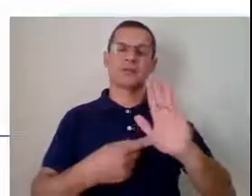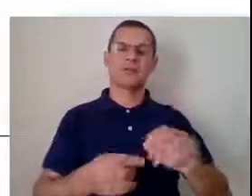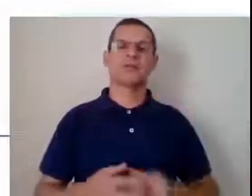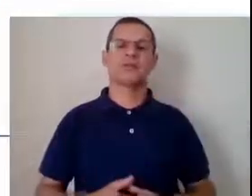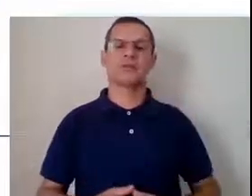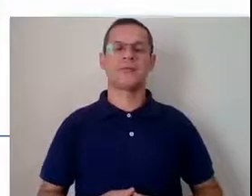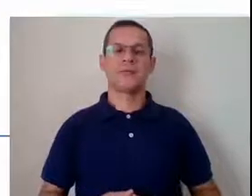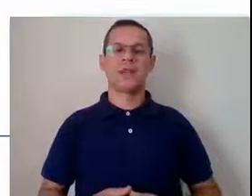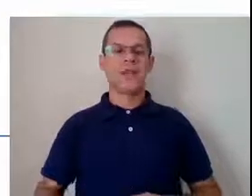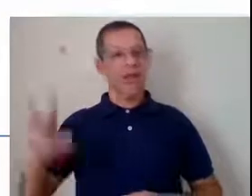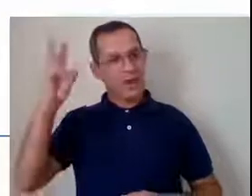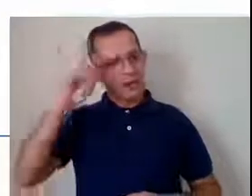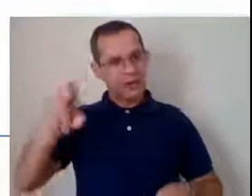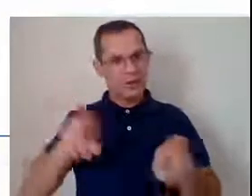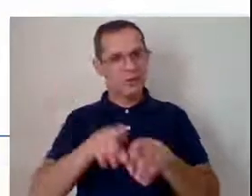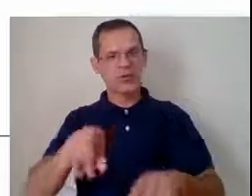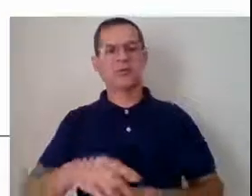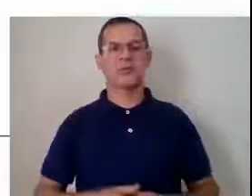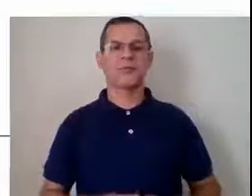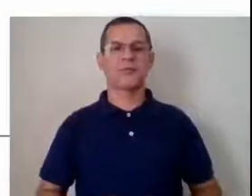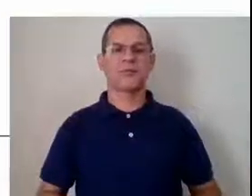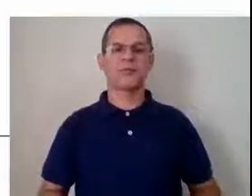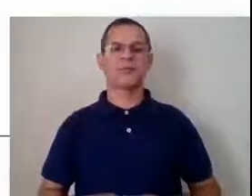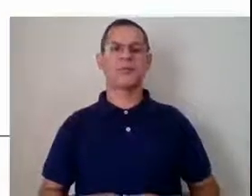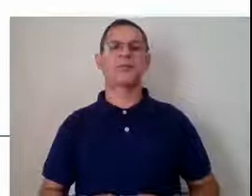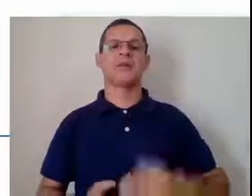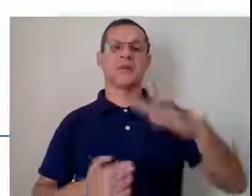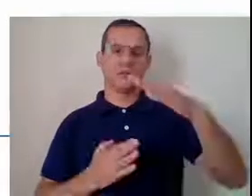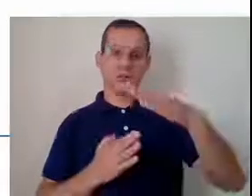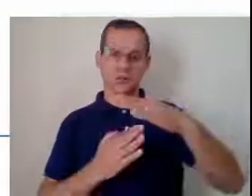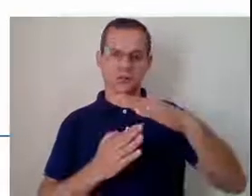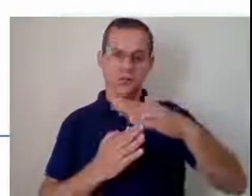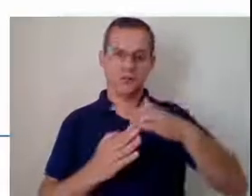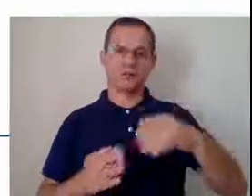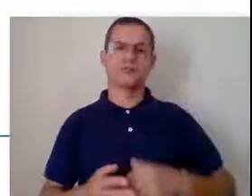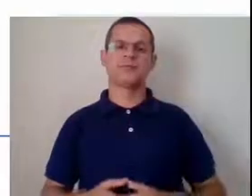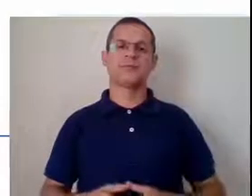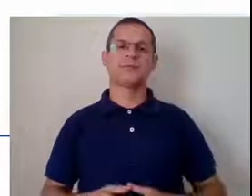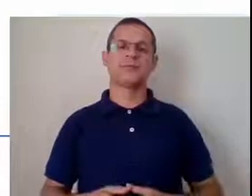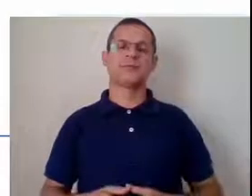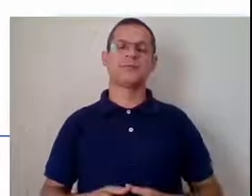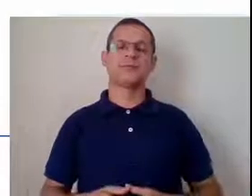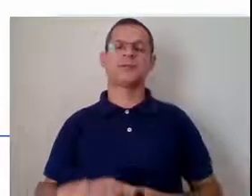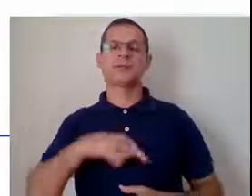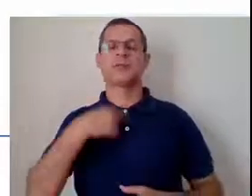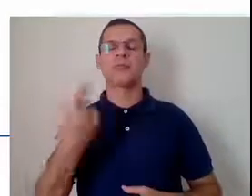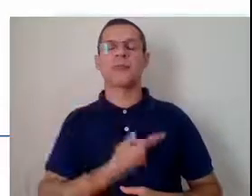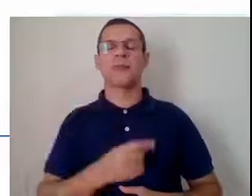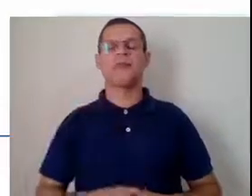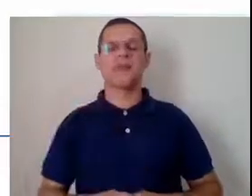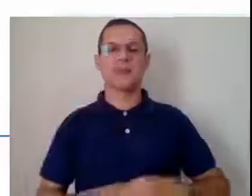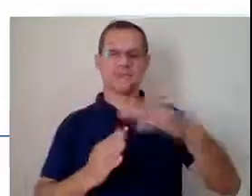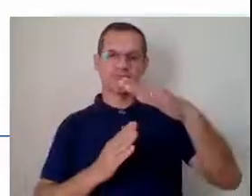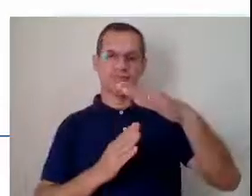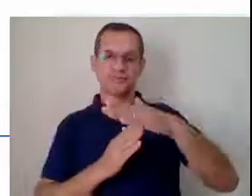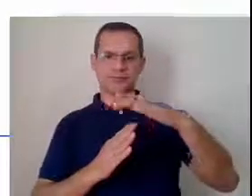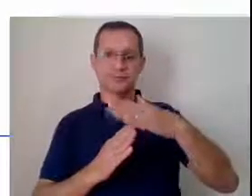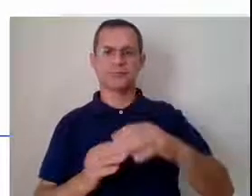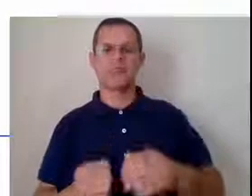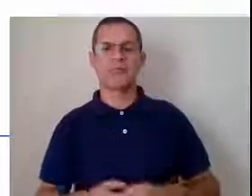representações. Relembrando para vocês também os intervalos, né? Nós temos